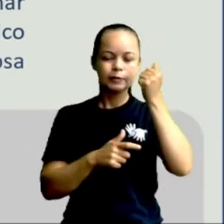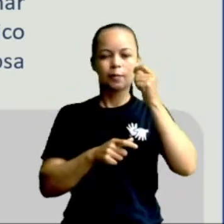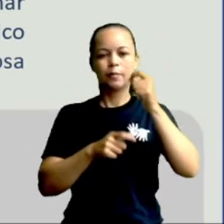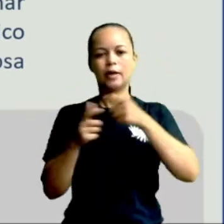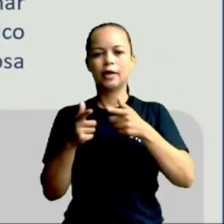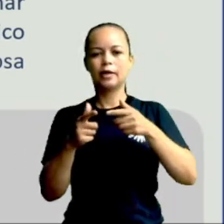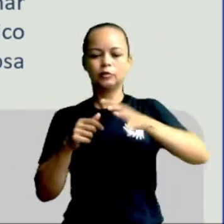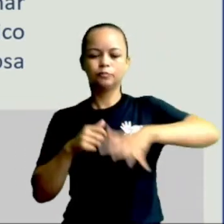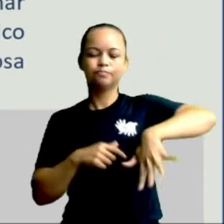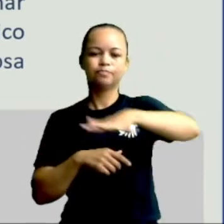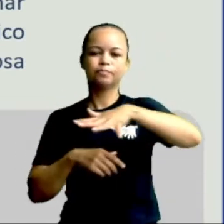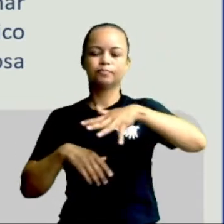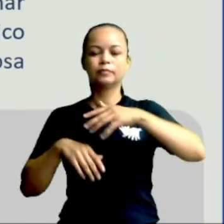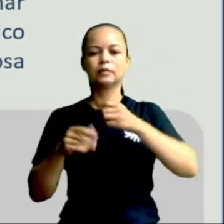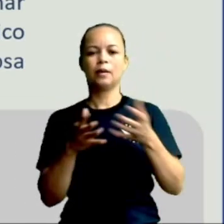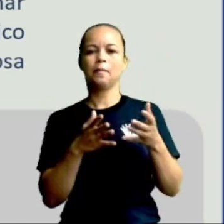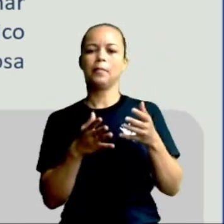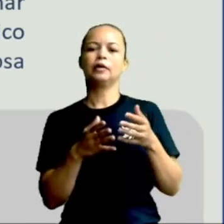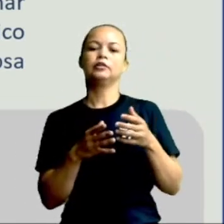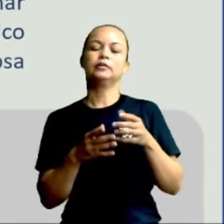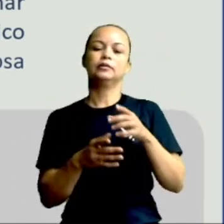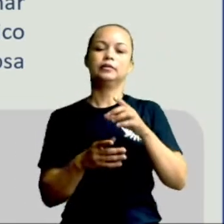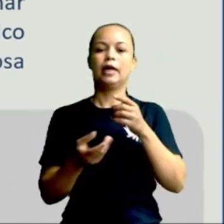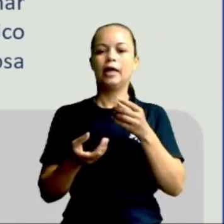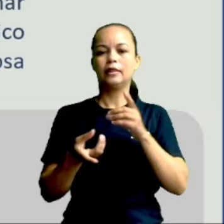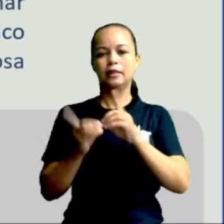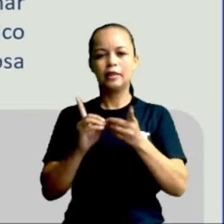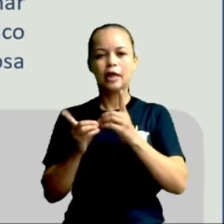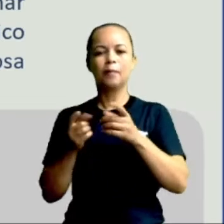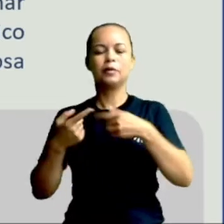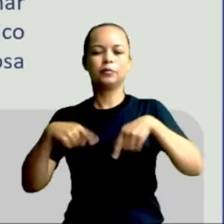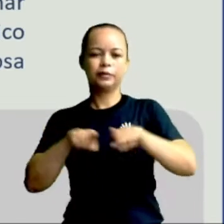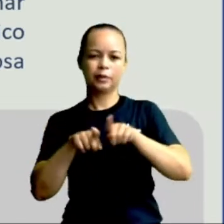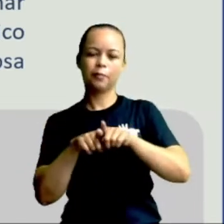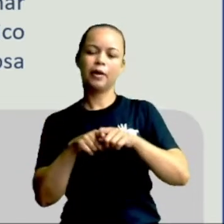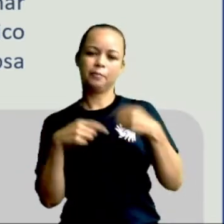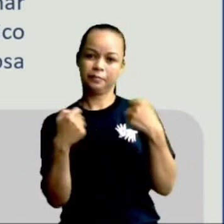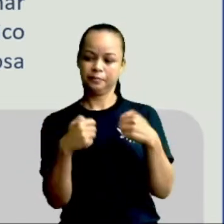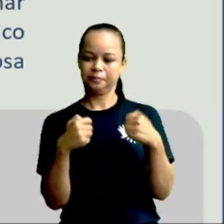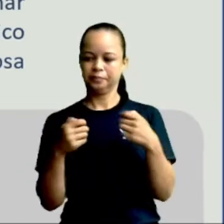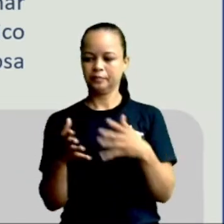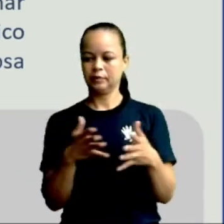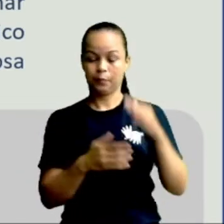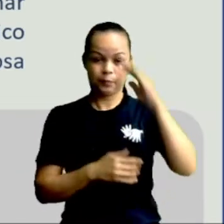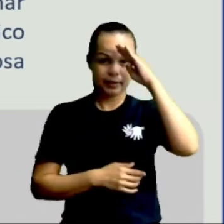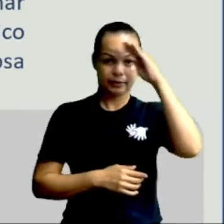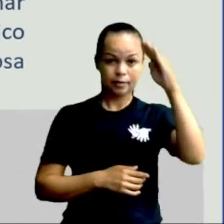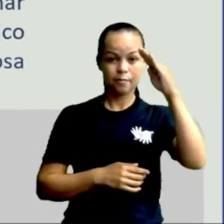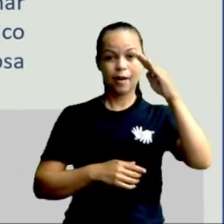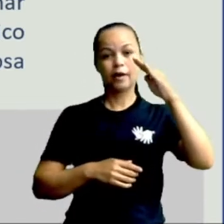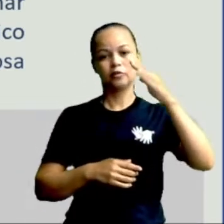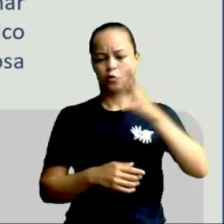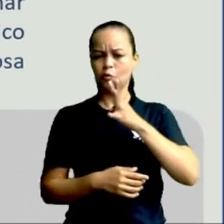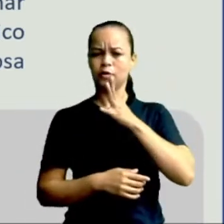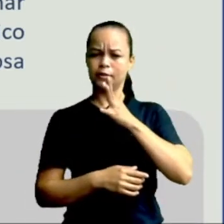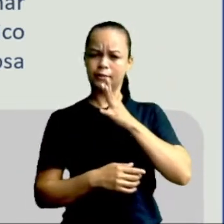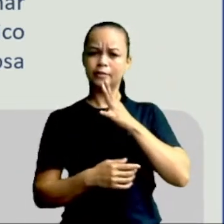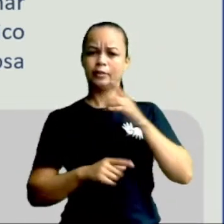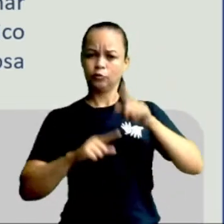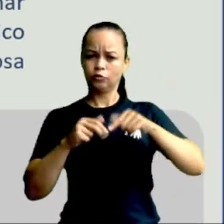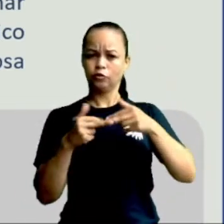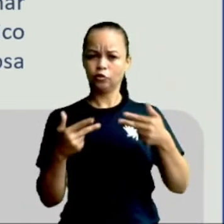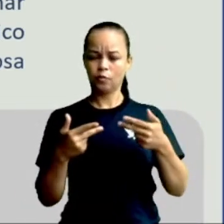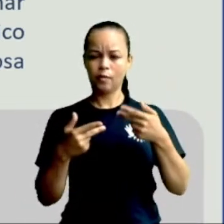superfície terrestre mais dinâmico e preciso. Os principais e mais conhecidos Instrumentos